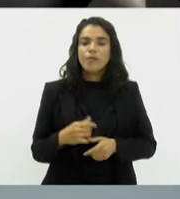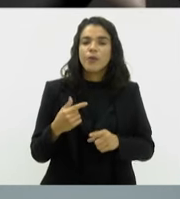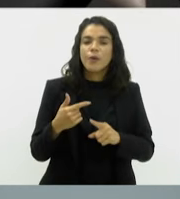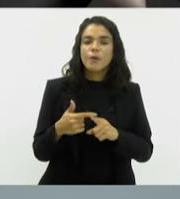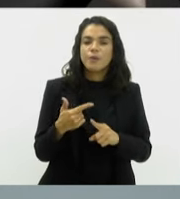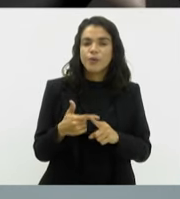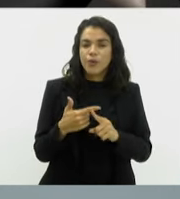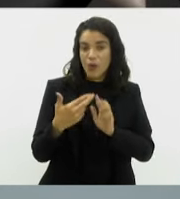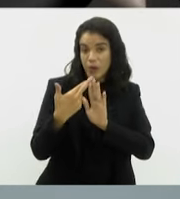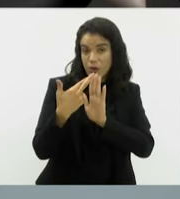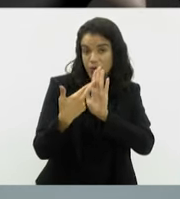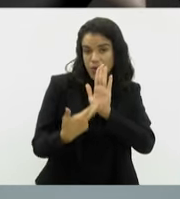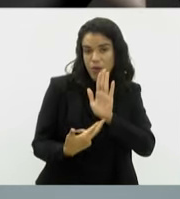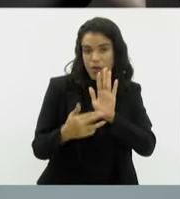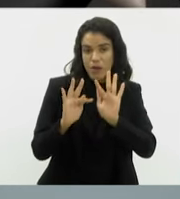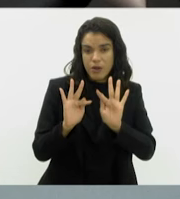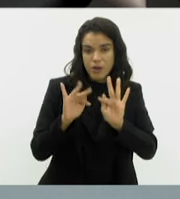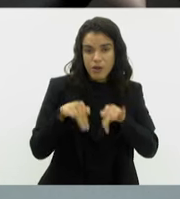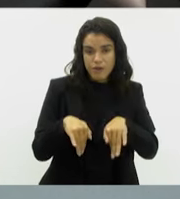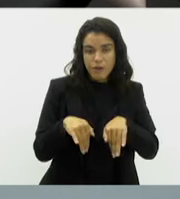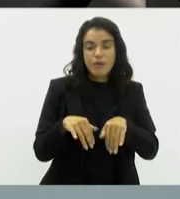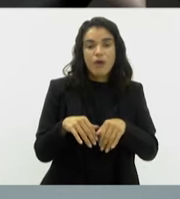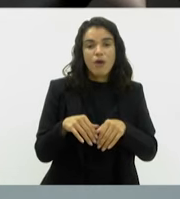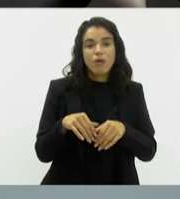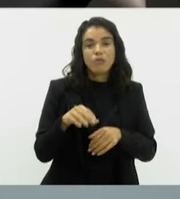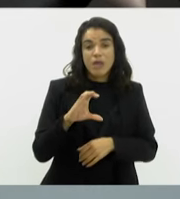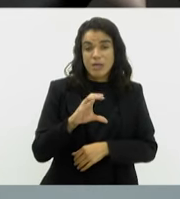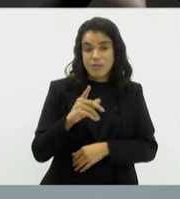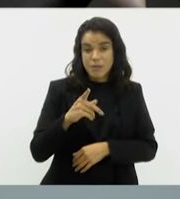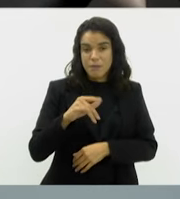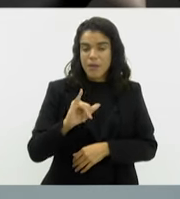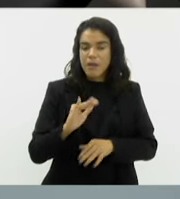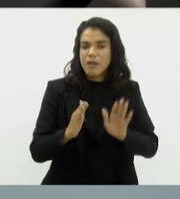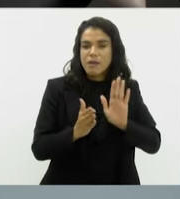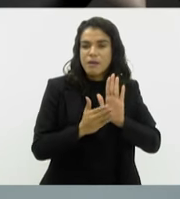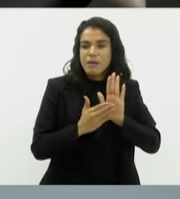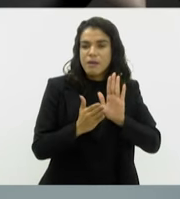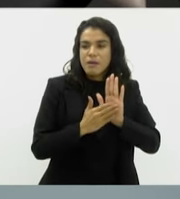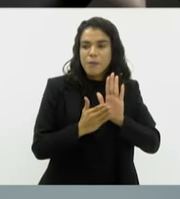neste relatório final, a CPI propôs